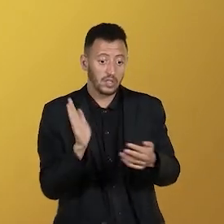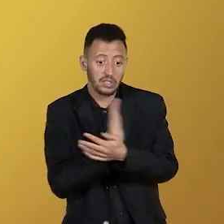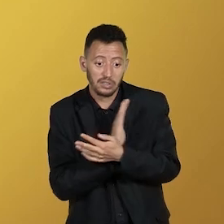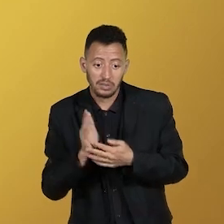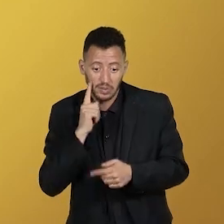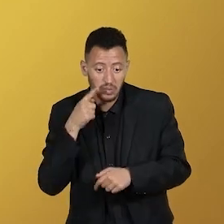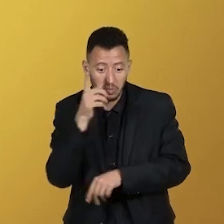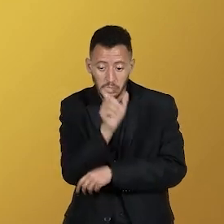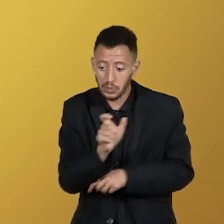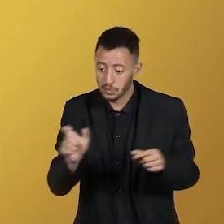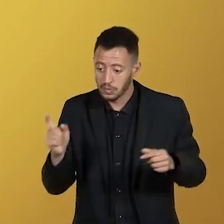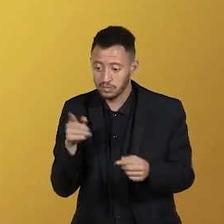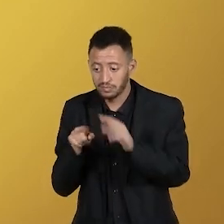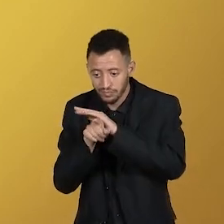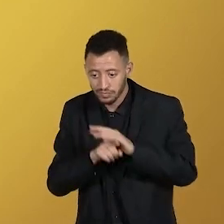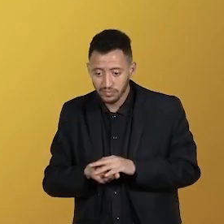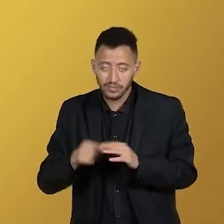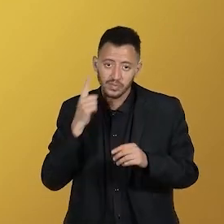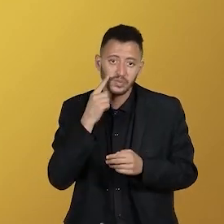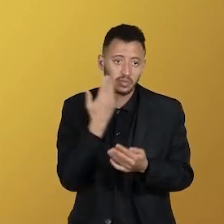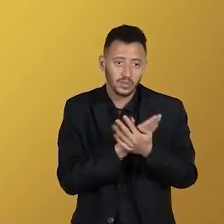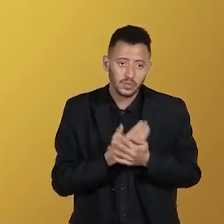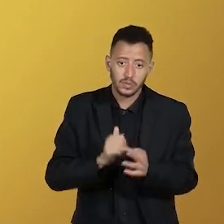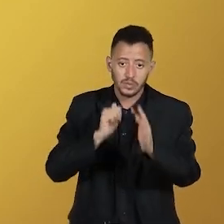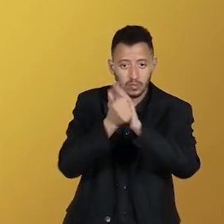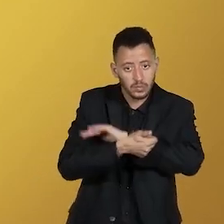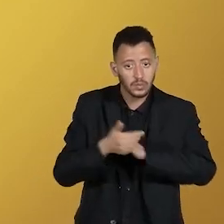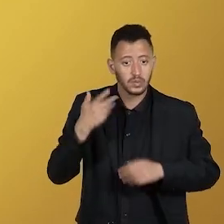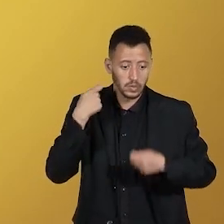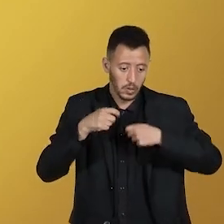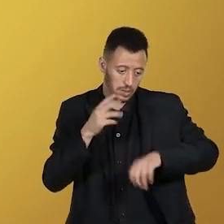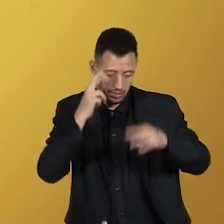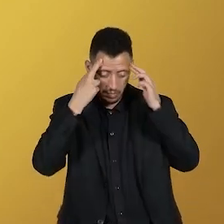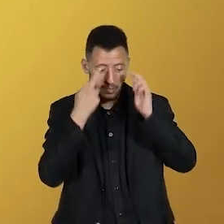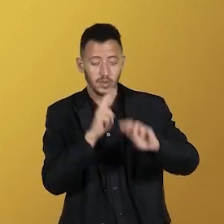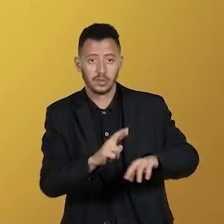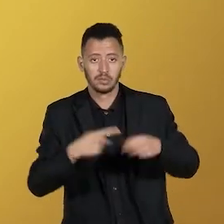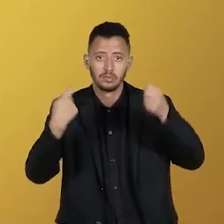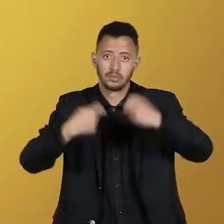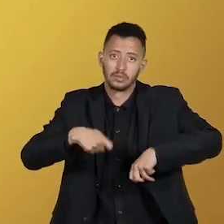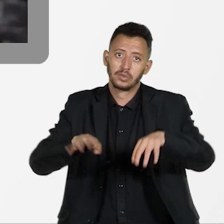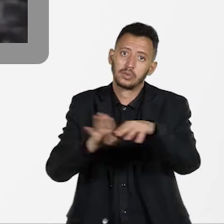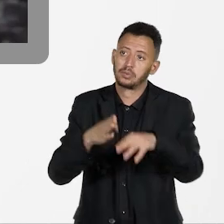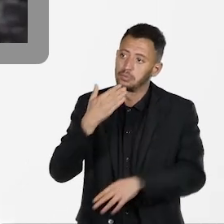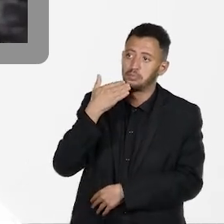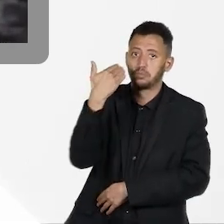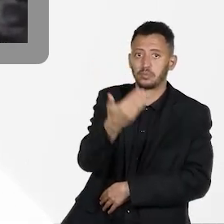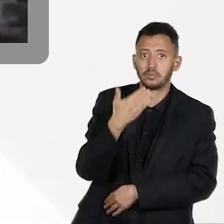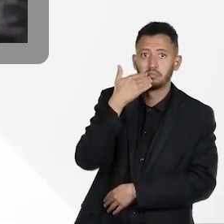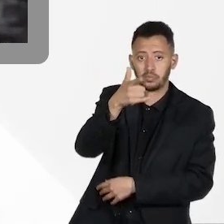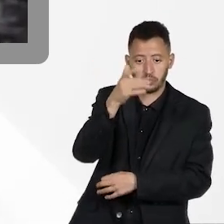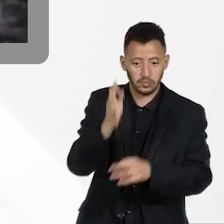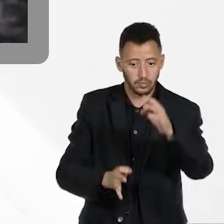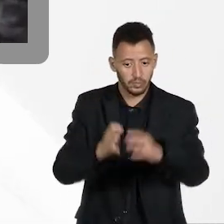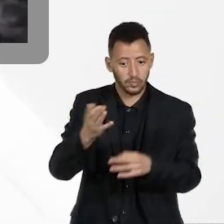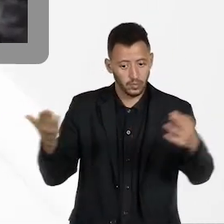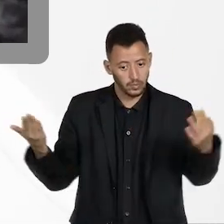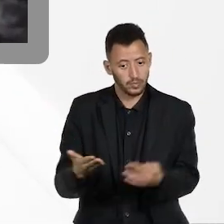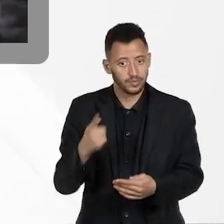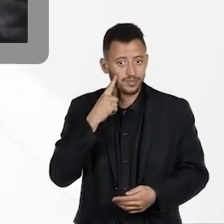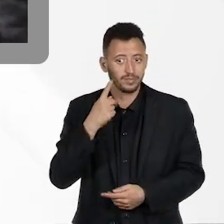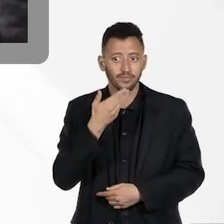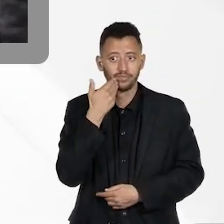avalia cada caso individualmente, determina parâmetros a serem seguidos. Então, precisa haver um pedido para o